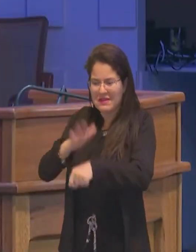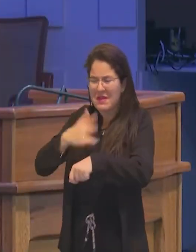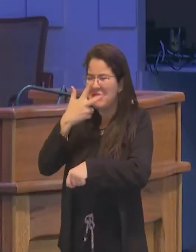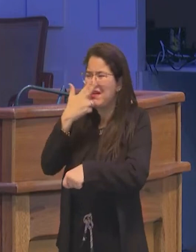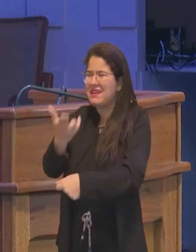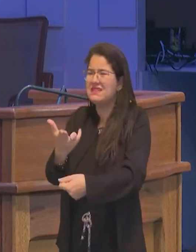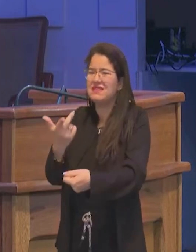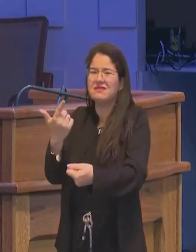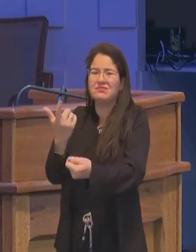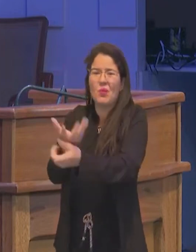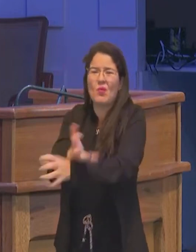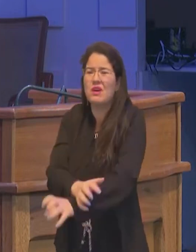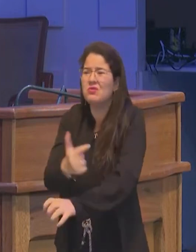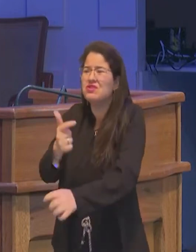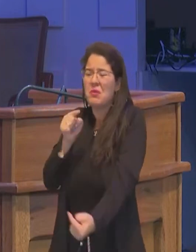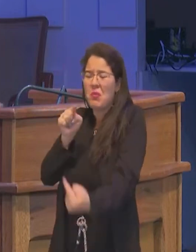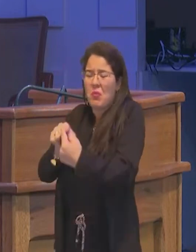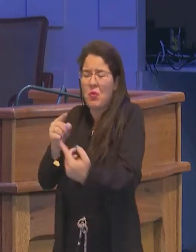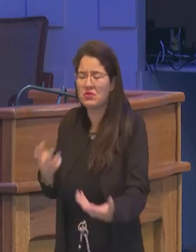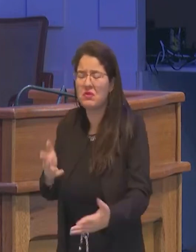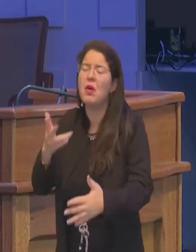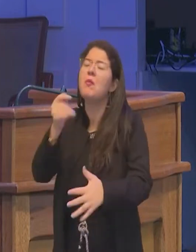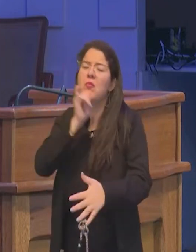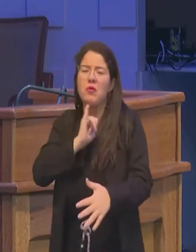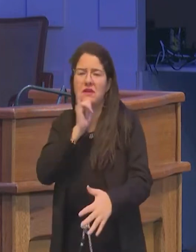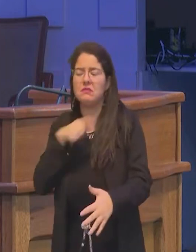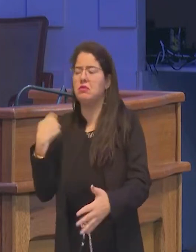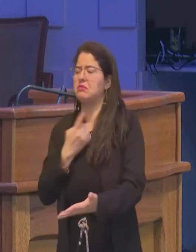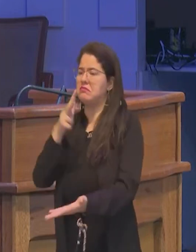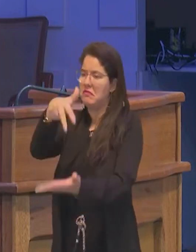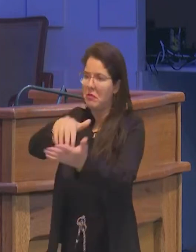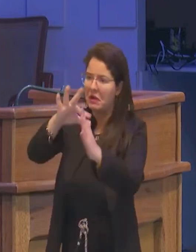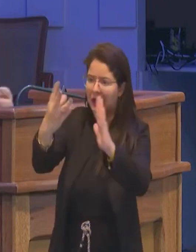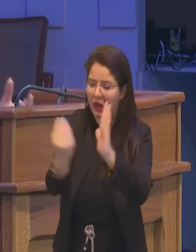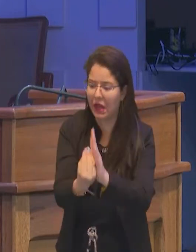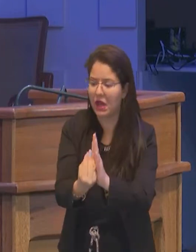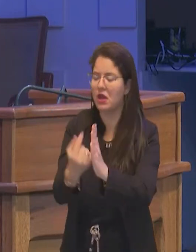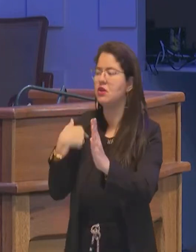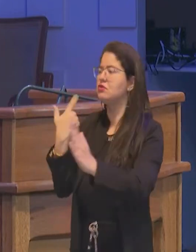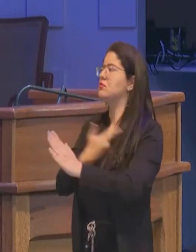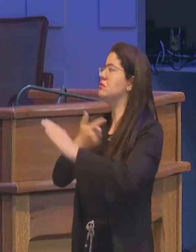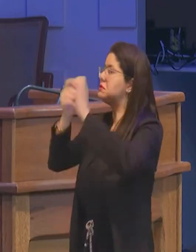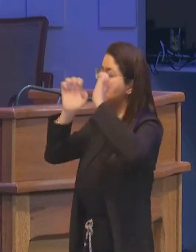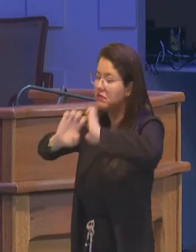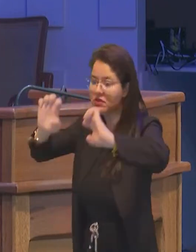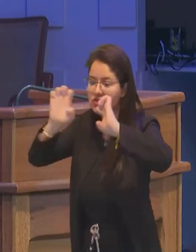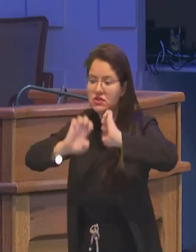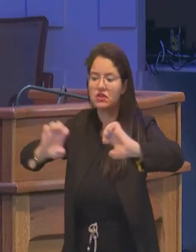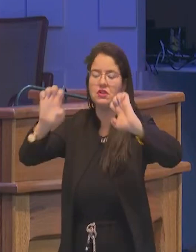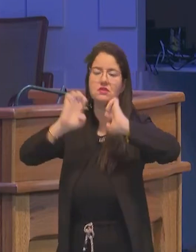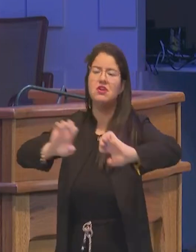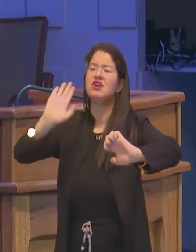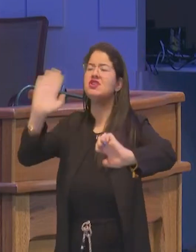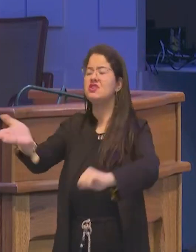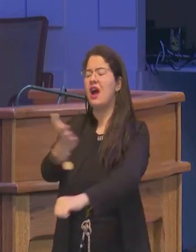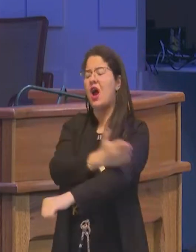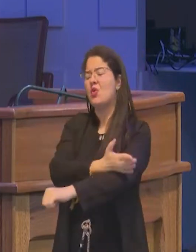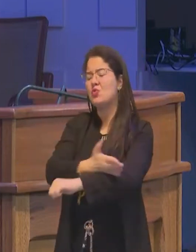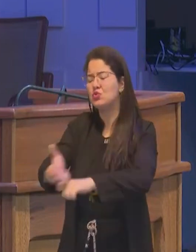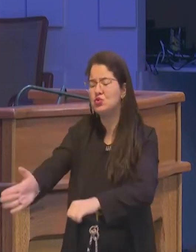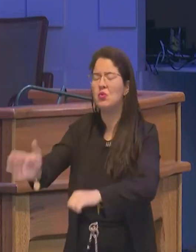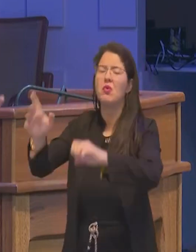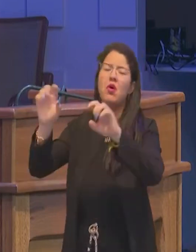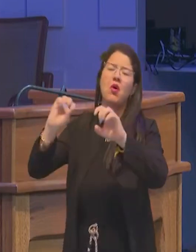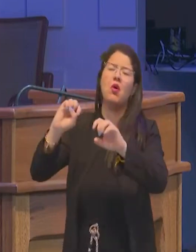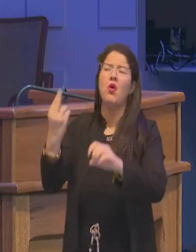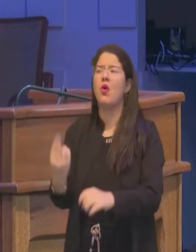vazio. Muitas vezes nós viemos à igreja, nós participamos de evangelismos, de momentos de mutirão,